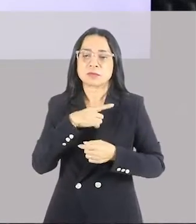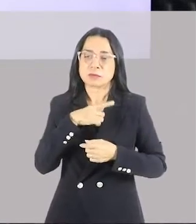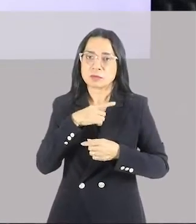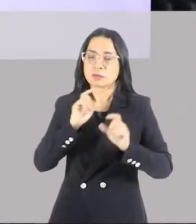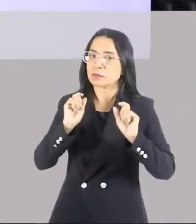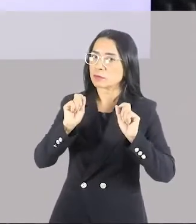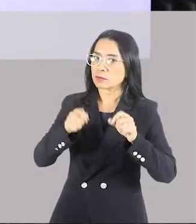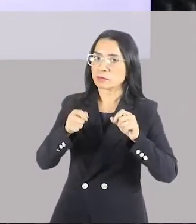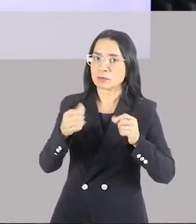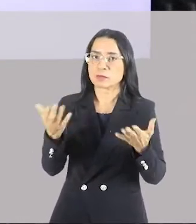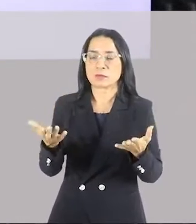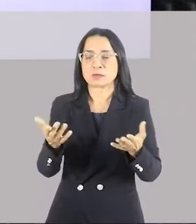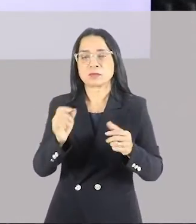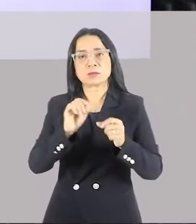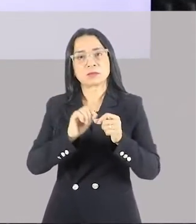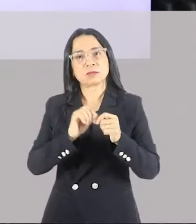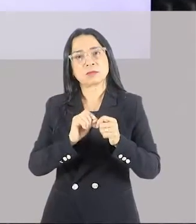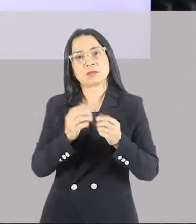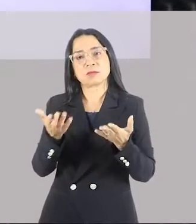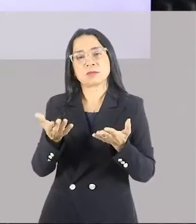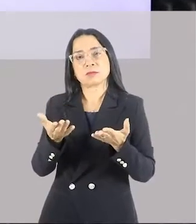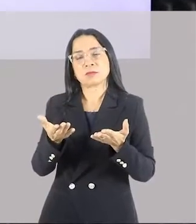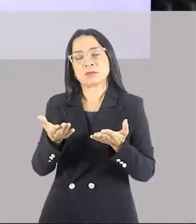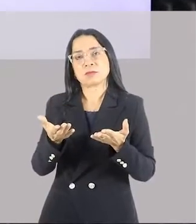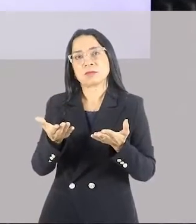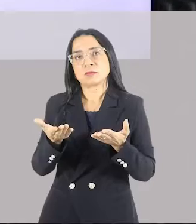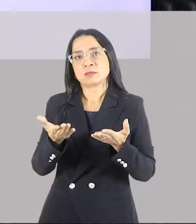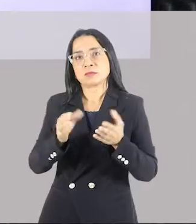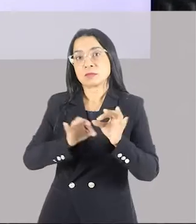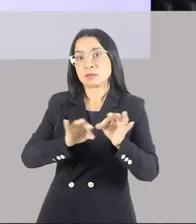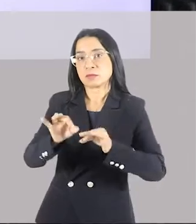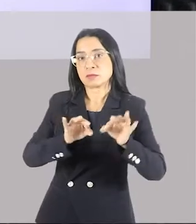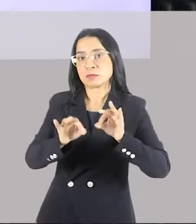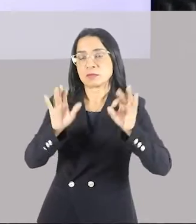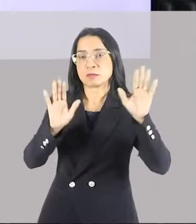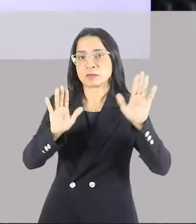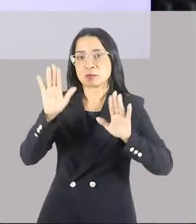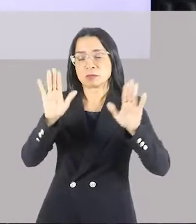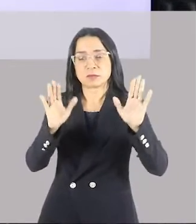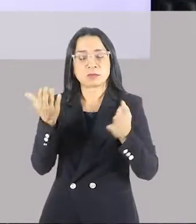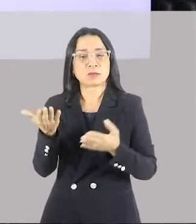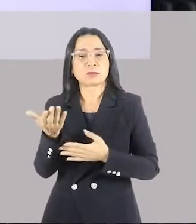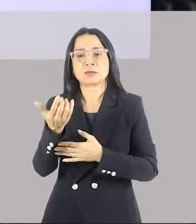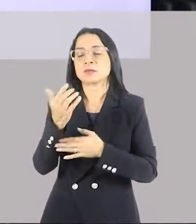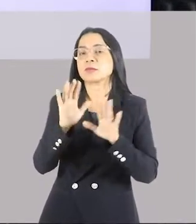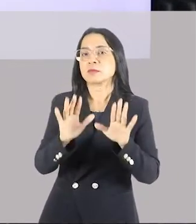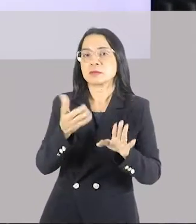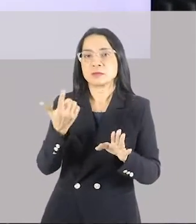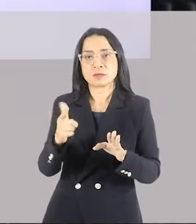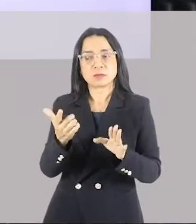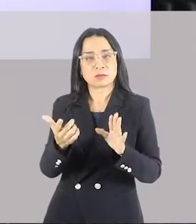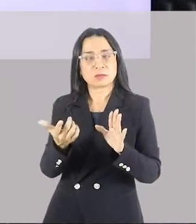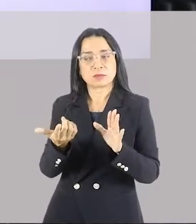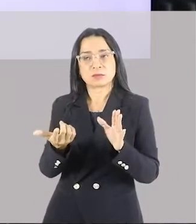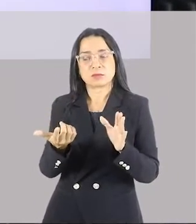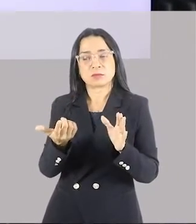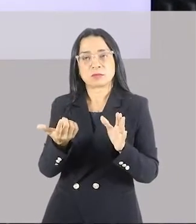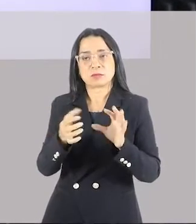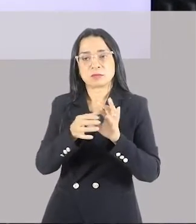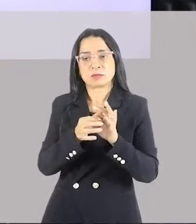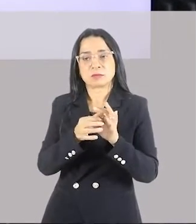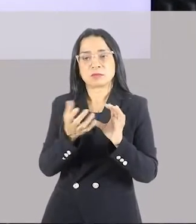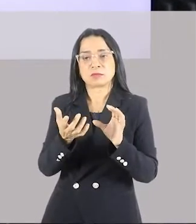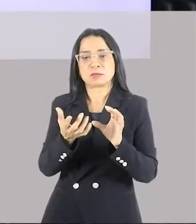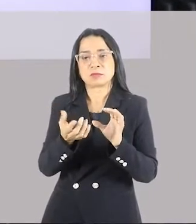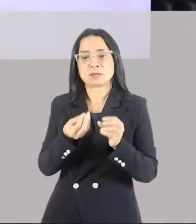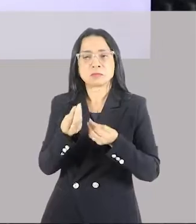a necessidade de fazer um procedimento licitatório, mas aqui não há delimitação quanto ao tipo, à modalidade